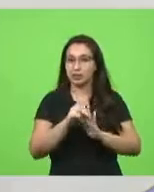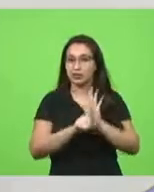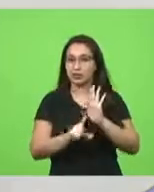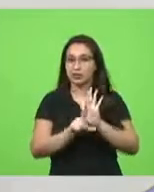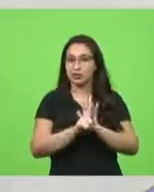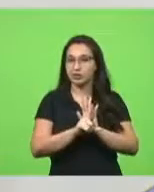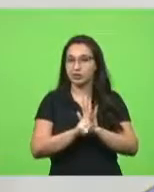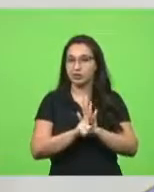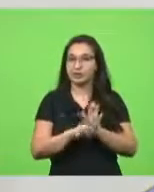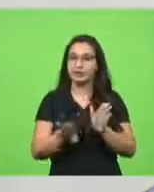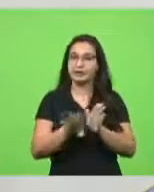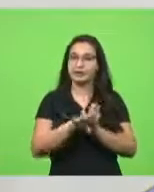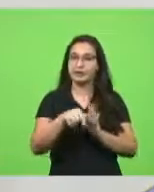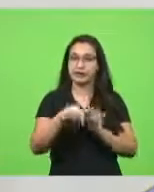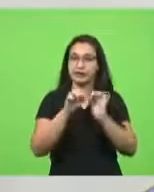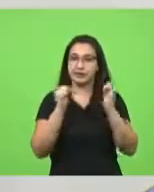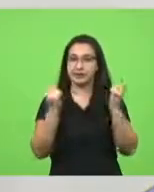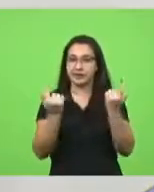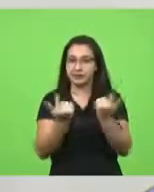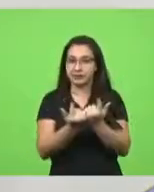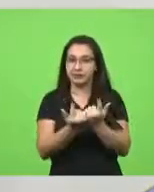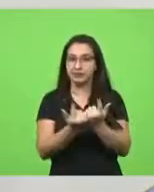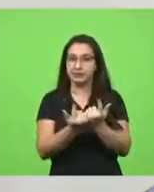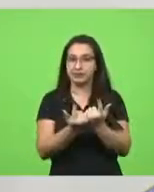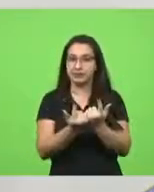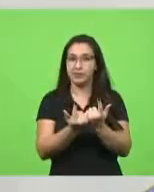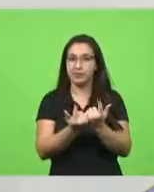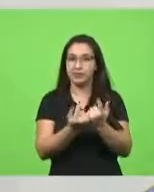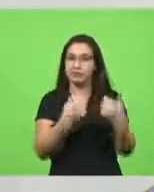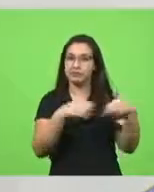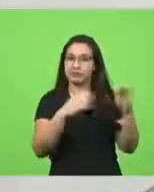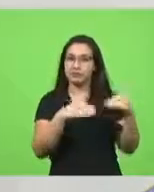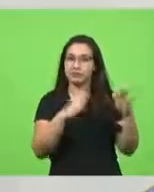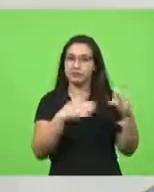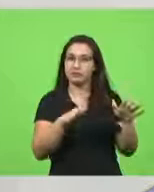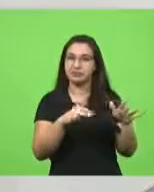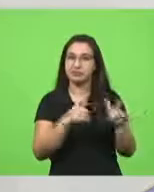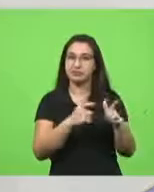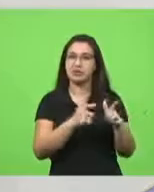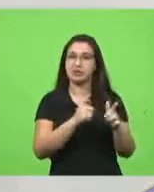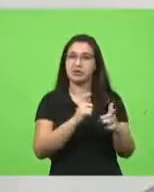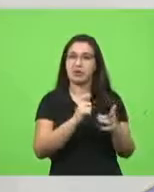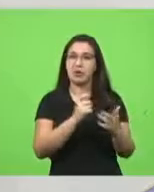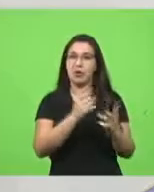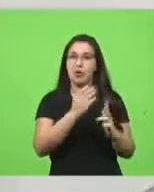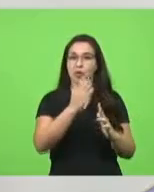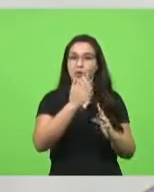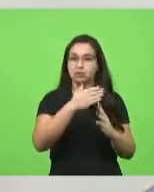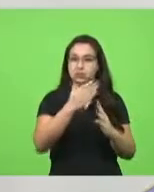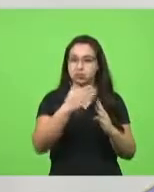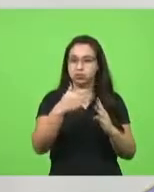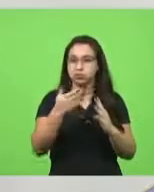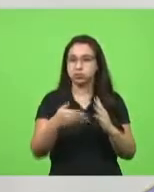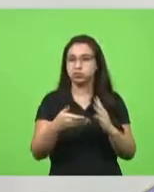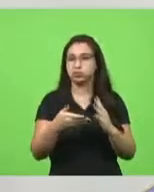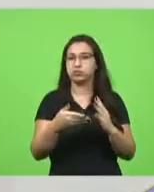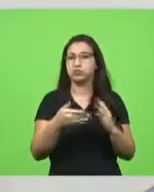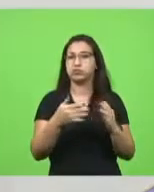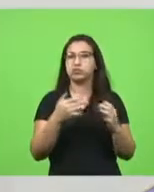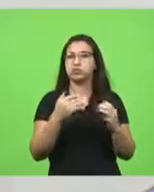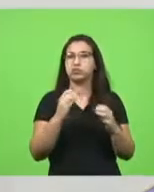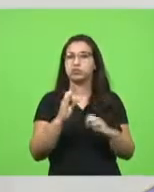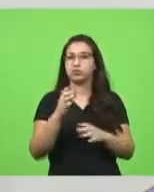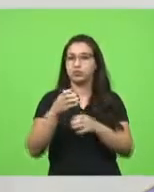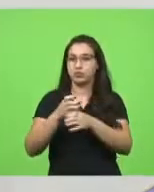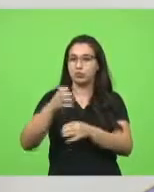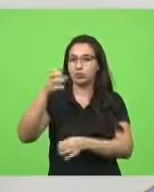essa casa, dispensando a cobrança dos aluguéis dos postes para a internet com